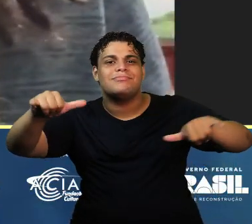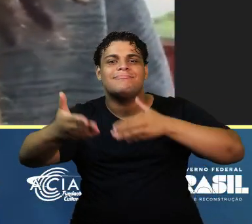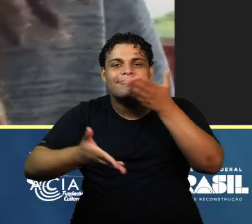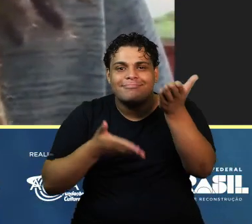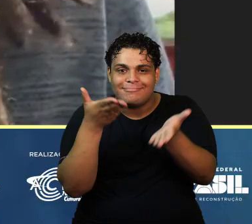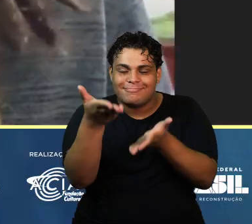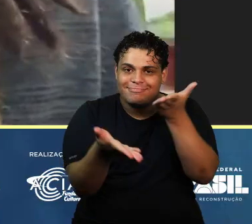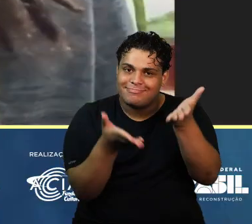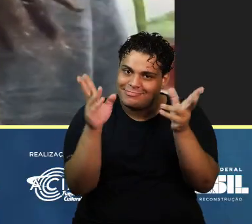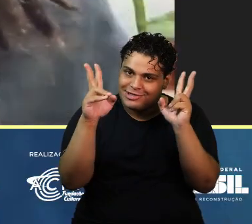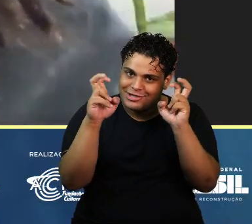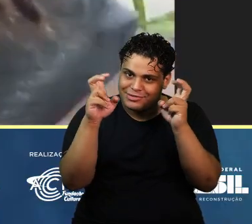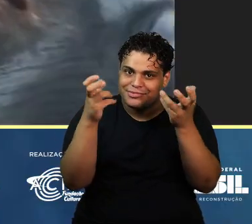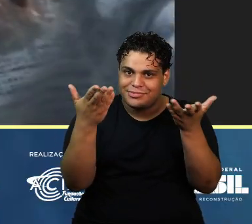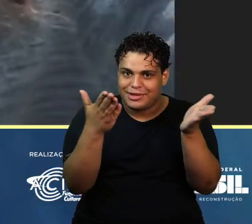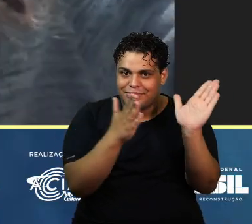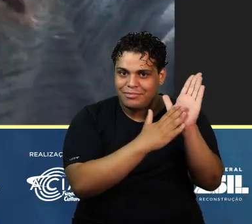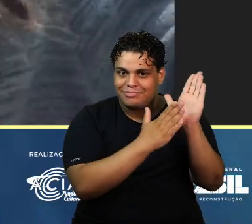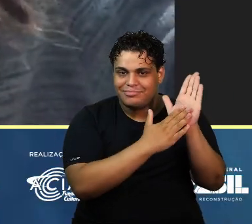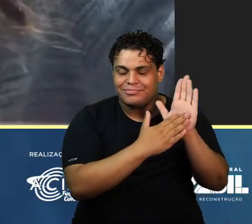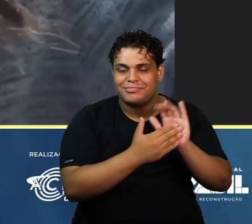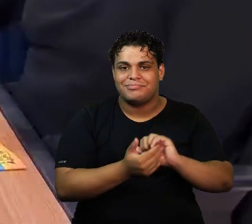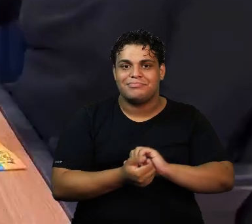hoje dentro do tema proposto.